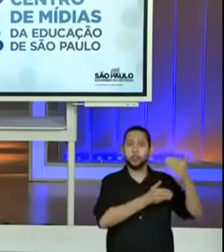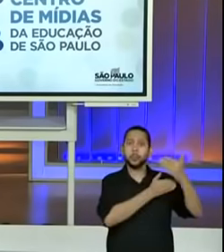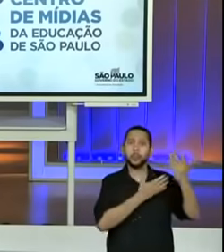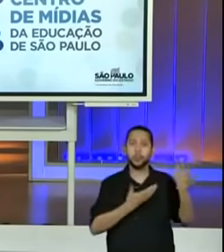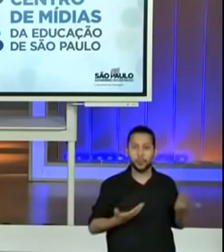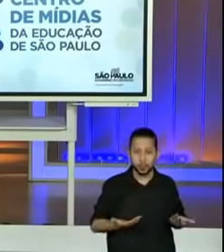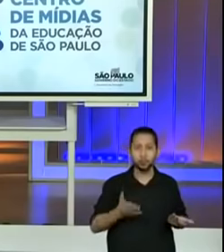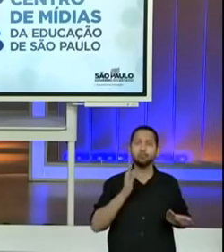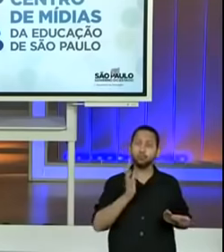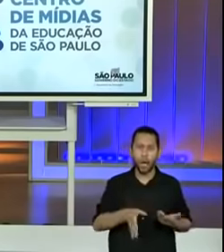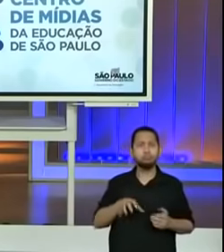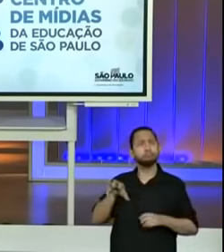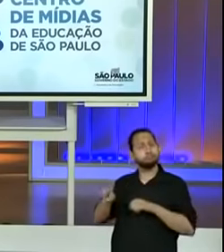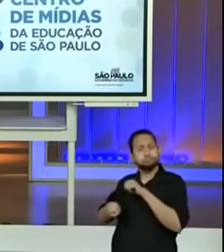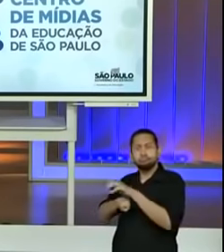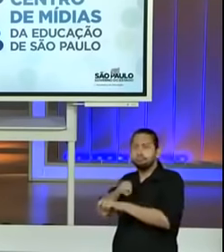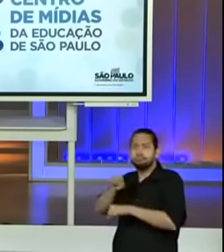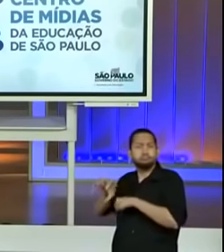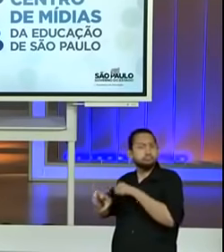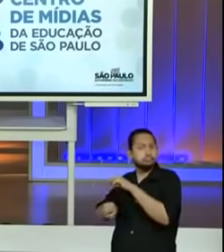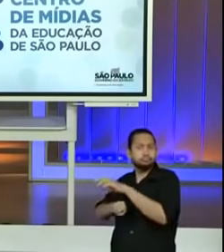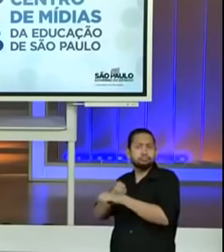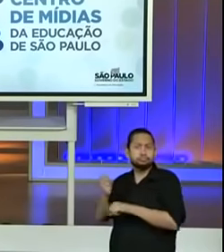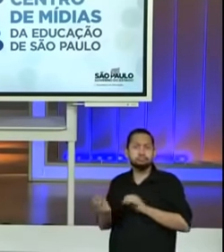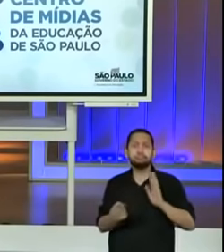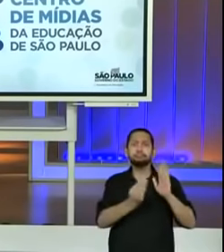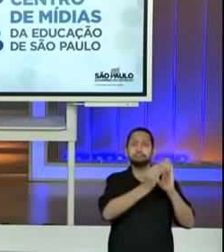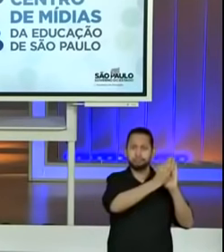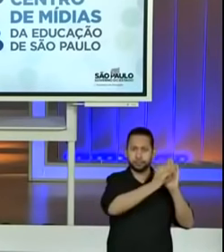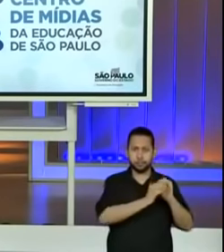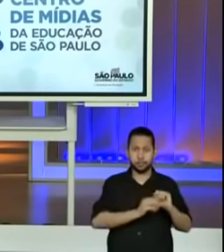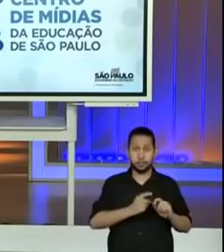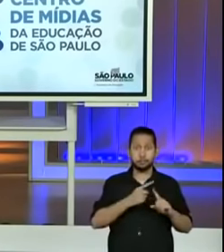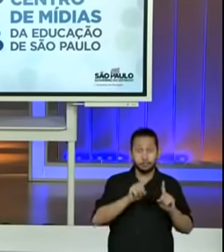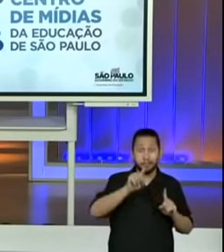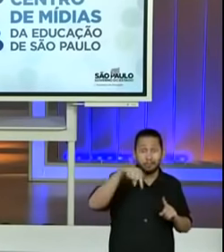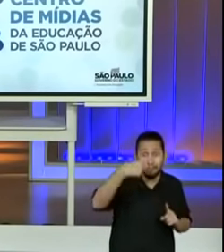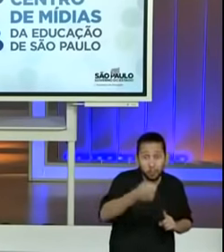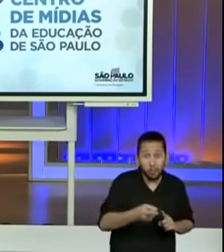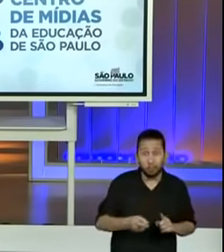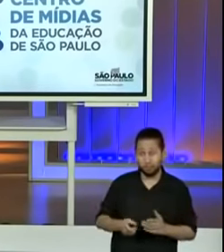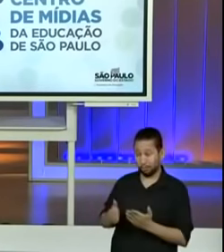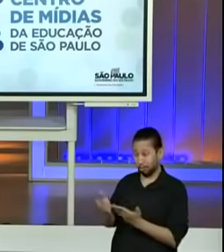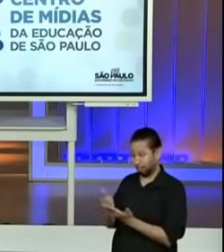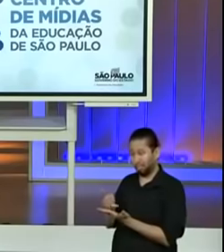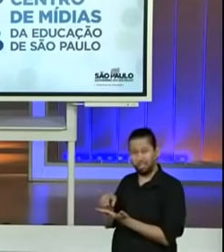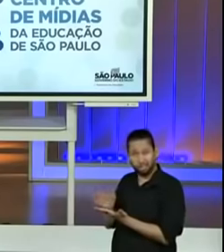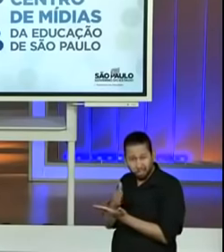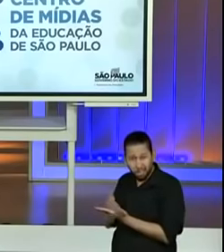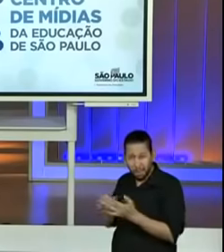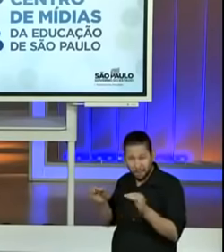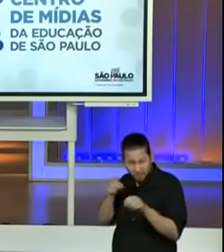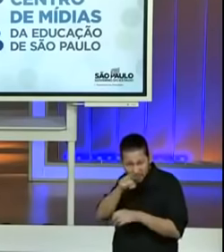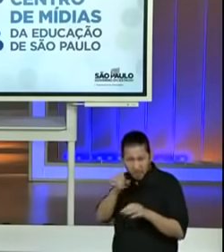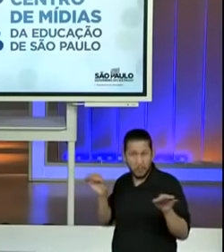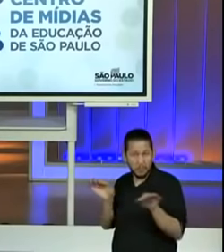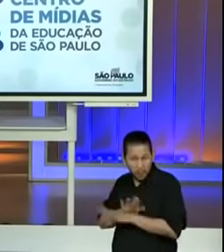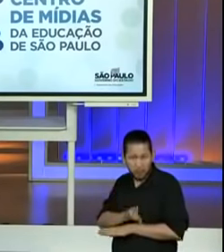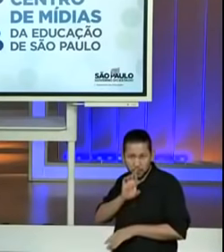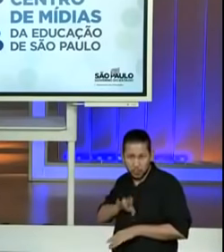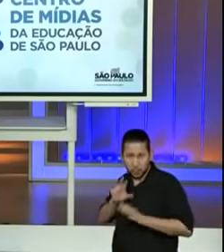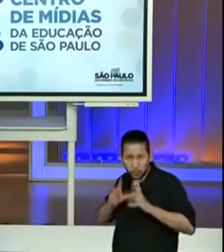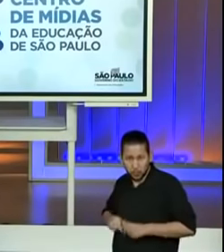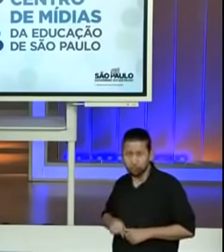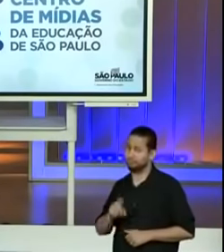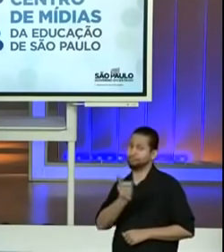livro do 6º ano. Então, isso é normal. Eu me baseio para fazer as adaptações, ok? Então, dito tudo